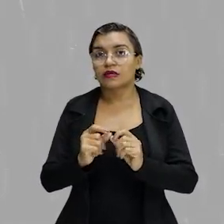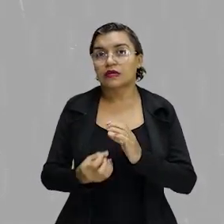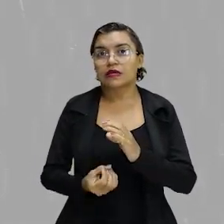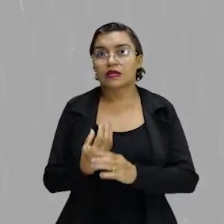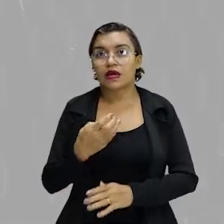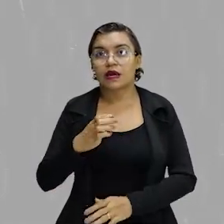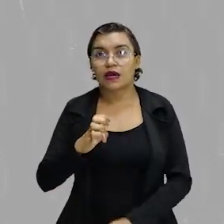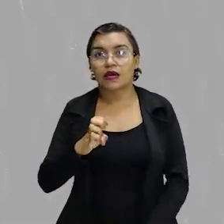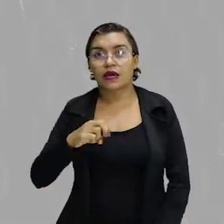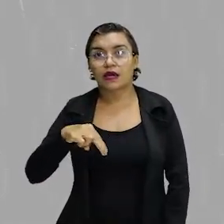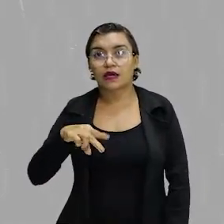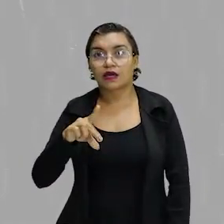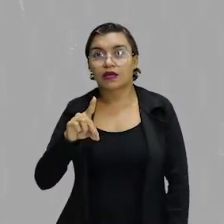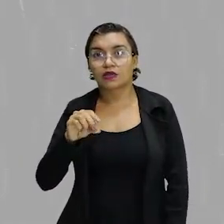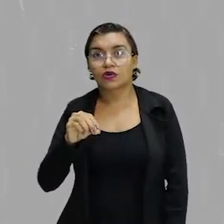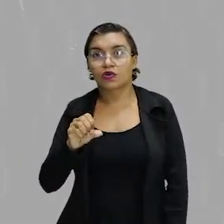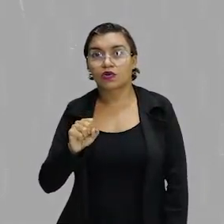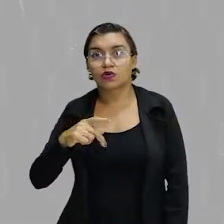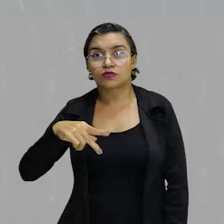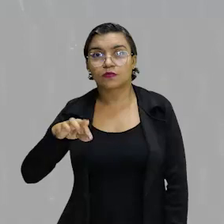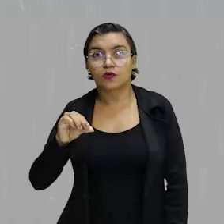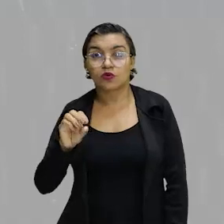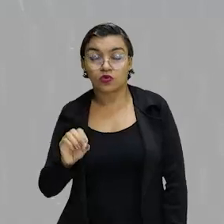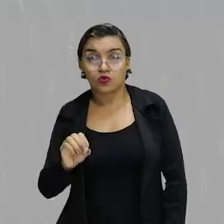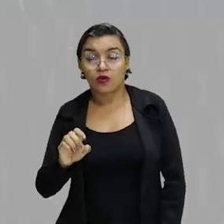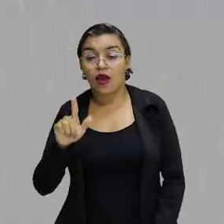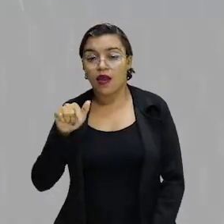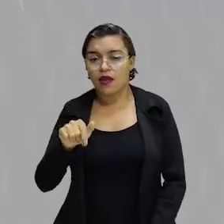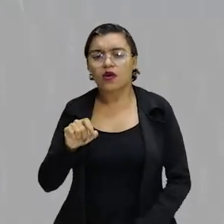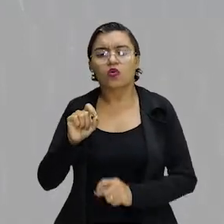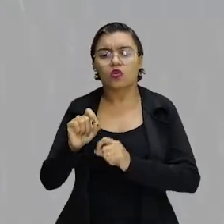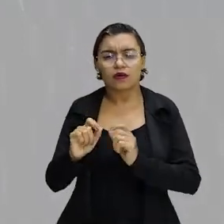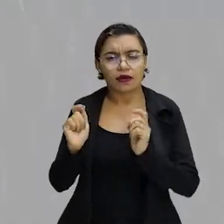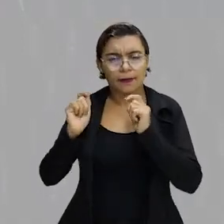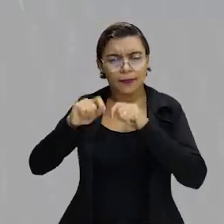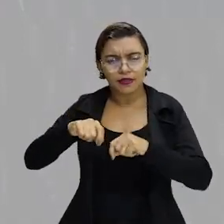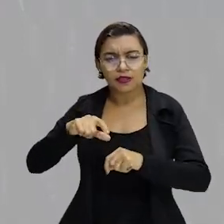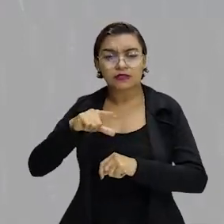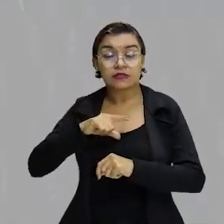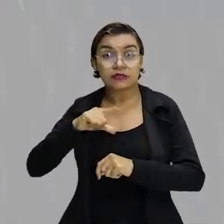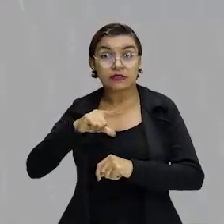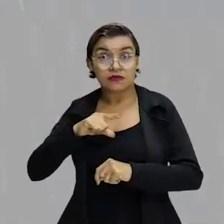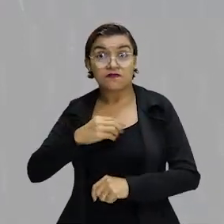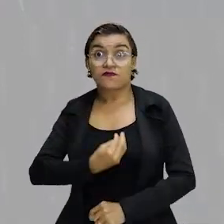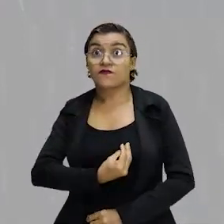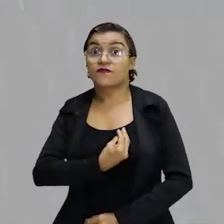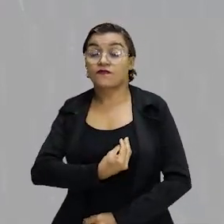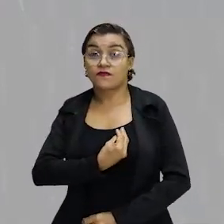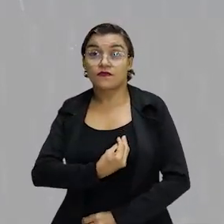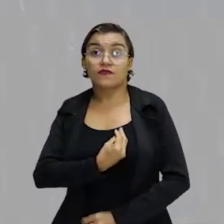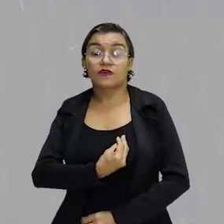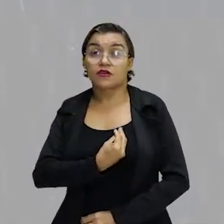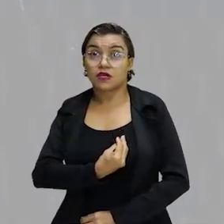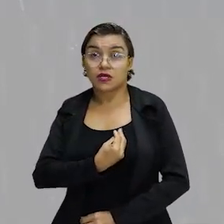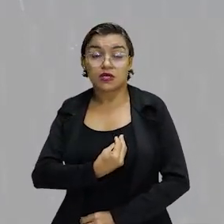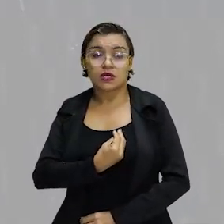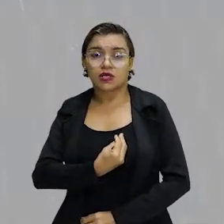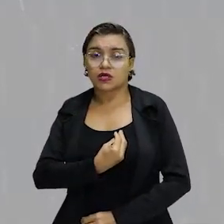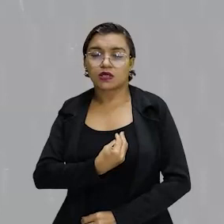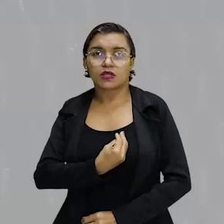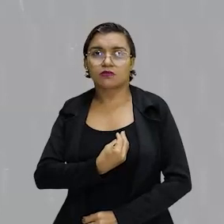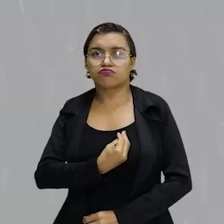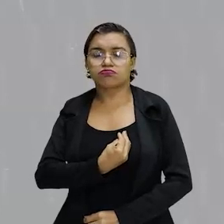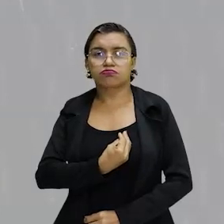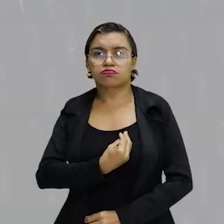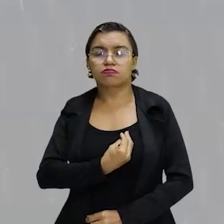Esse endósporo é uma estrutura que é capaz de sobreviver num metabolismo muito